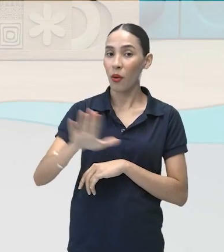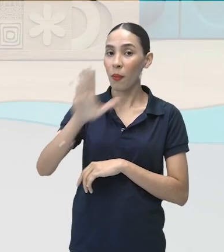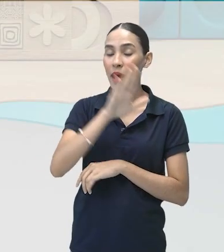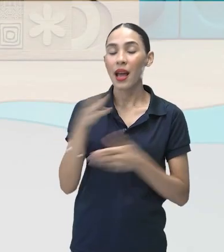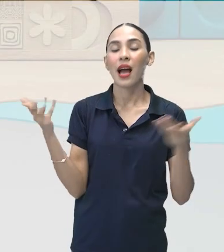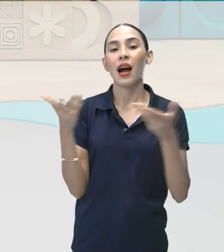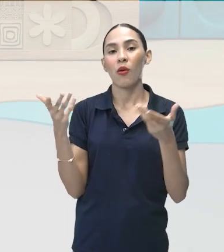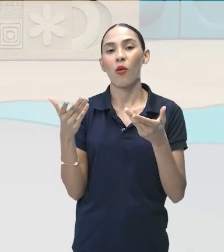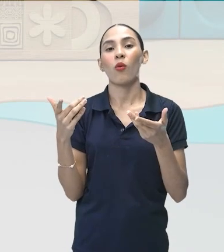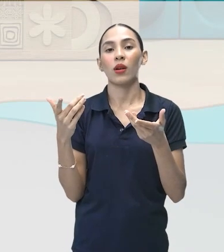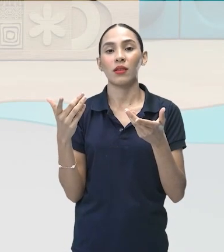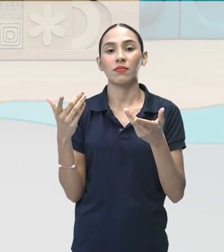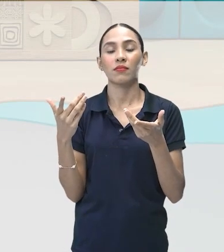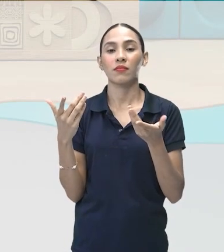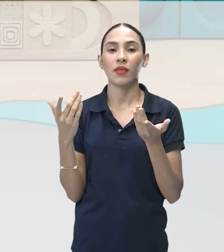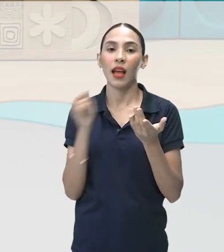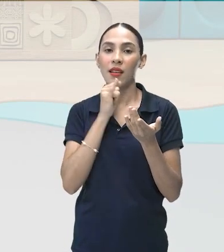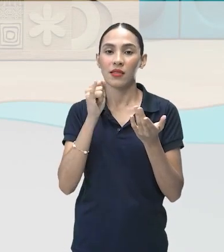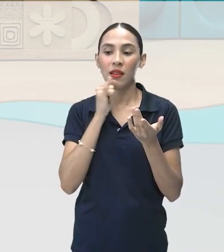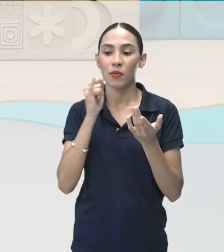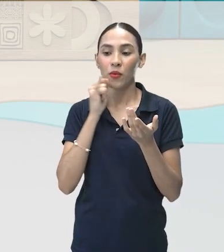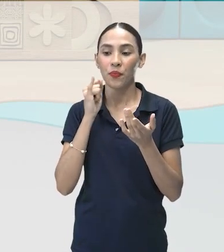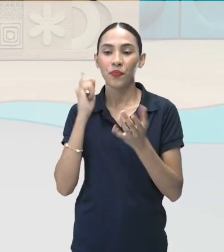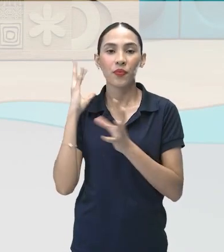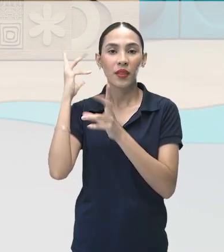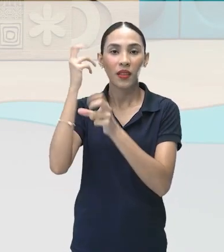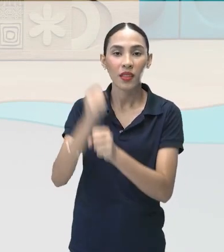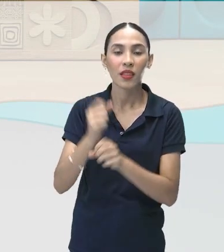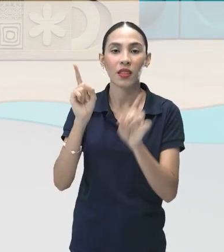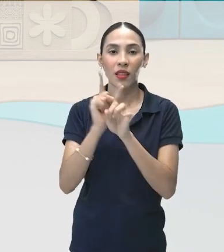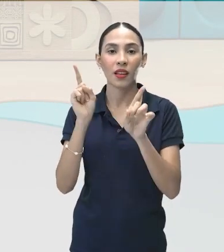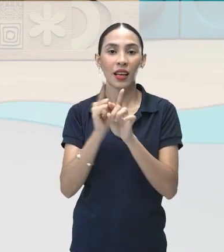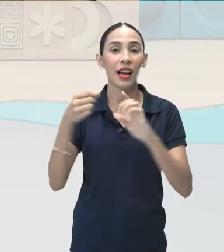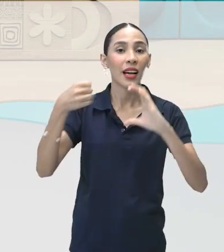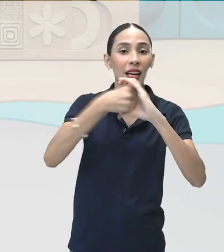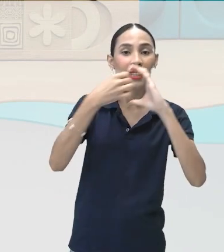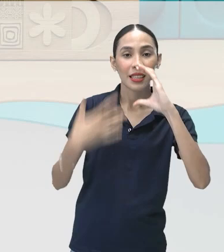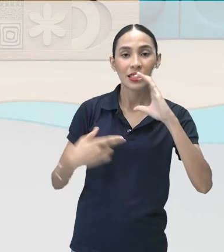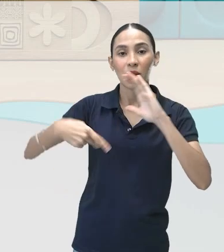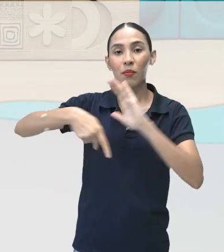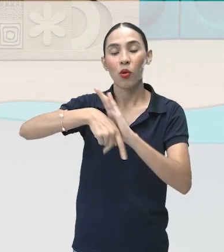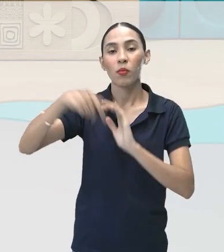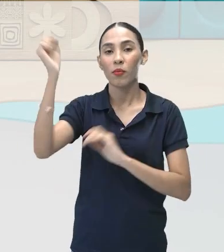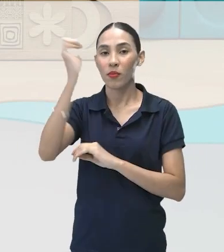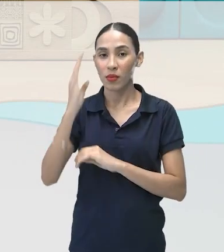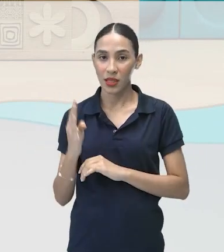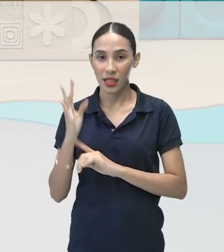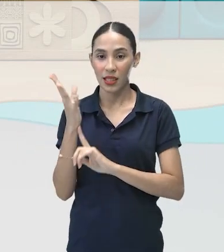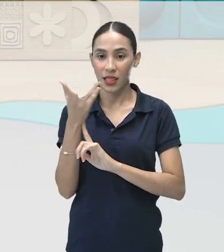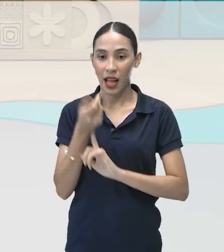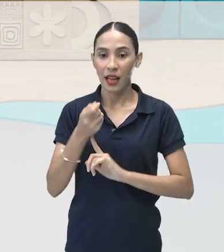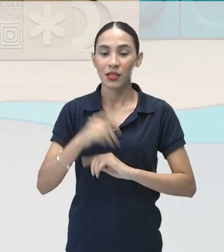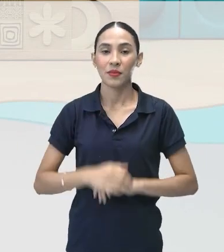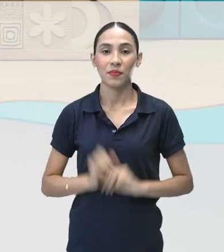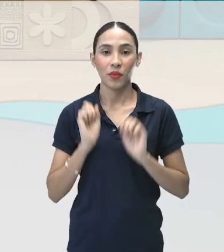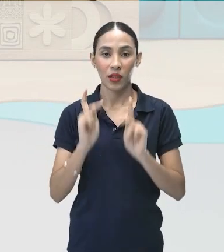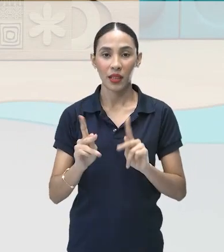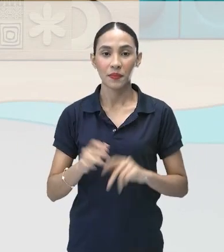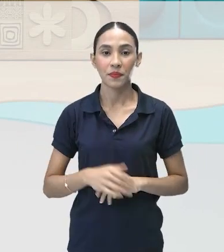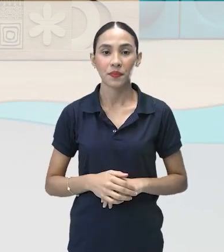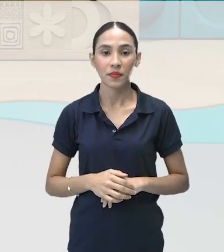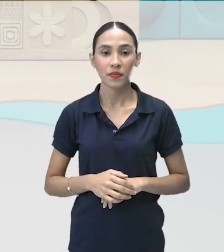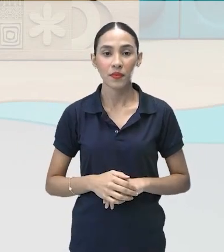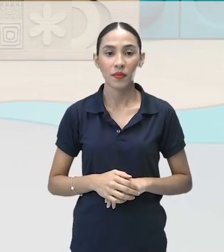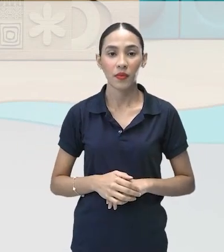e vamos buscar nas vanguardas a nossa caracterização brasileira enquanto arte, tá bom? E